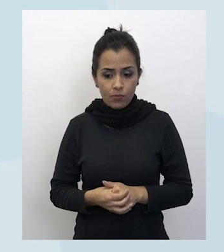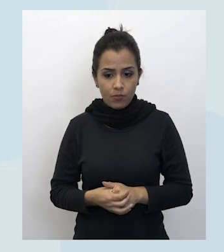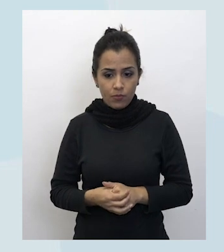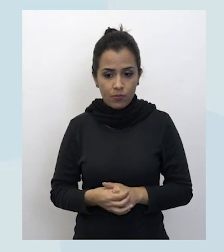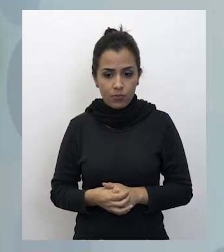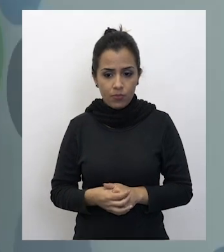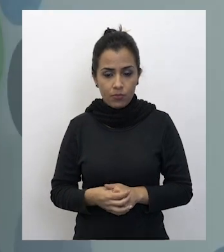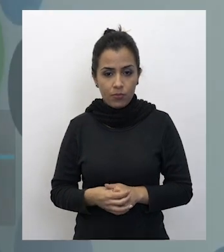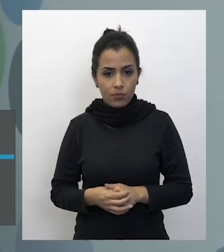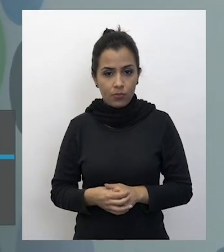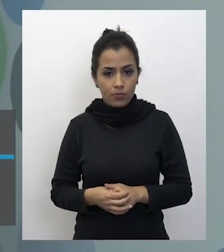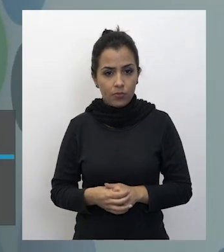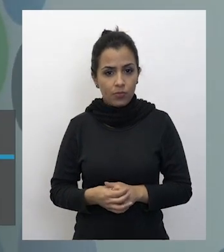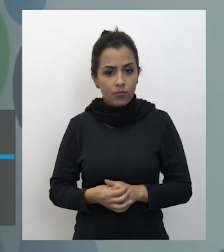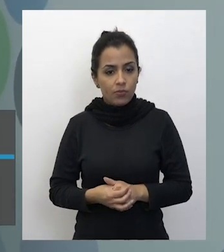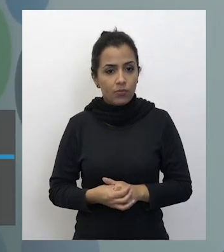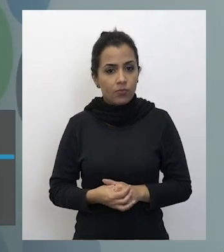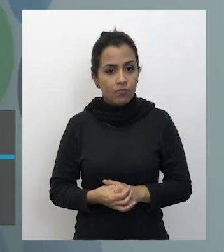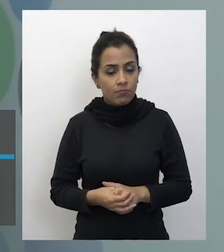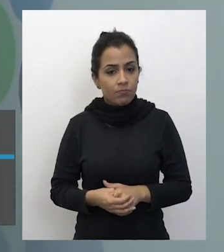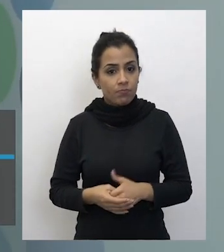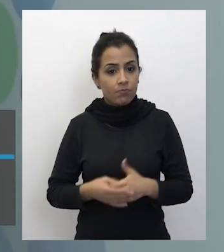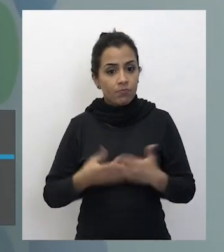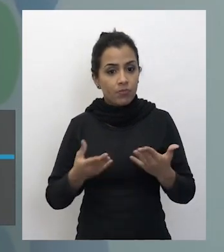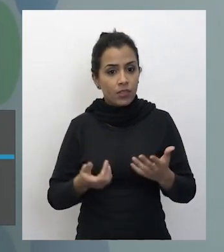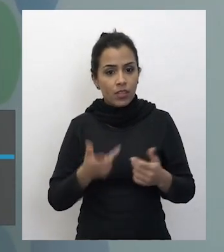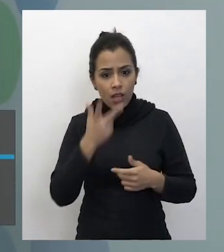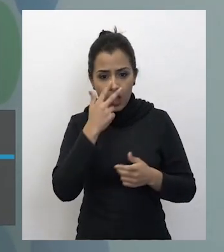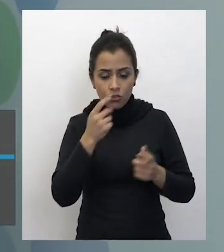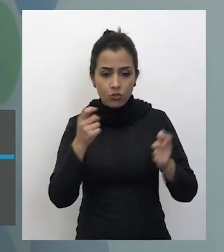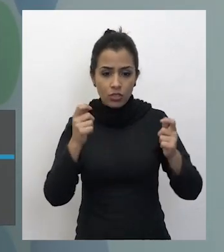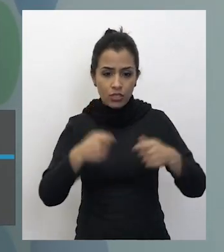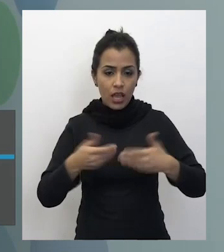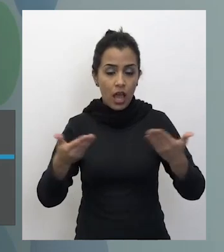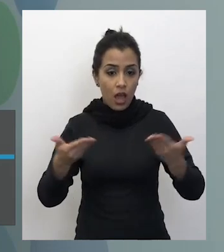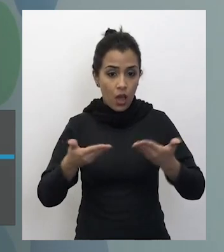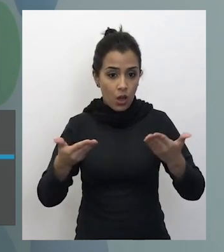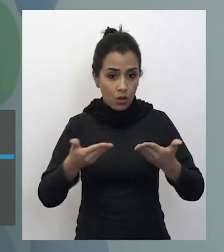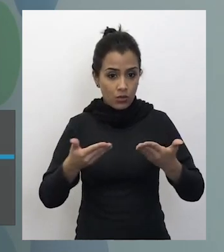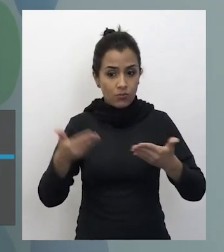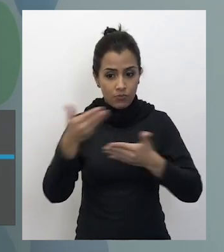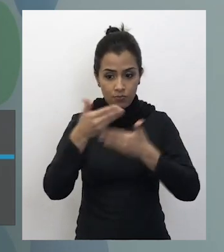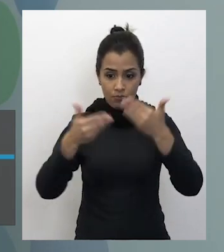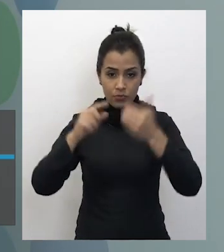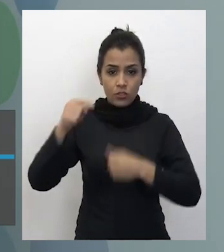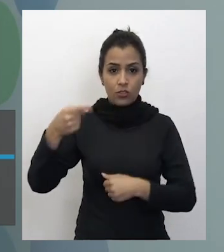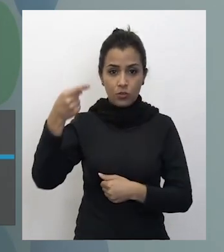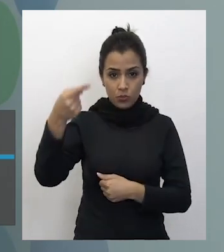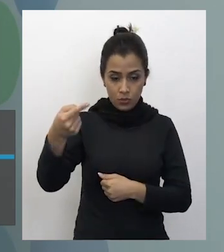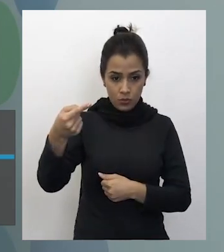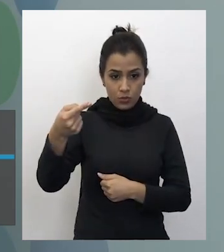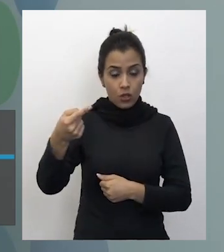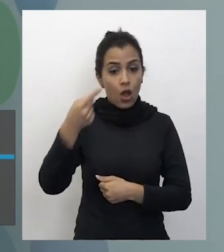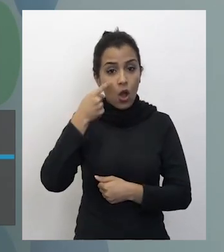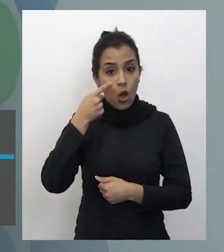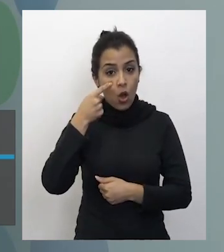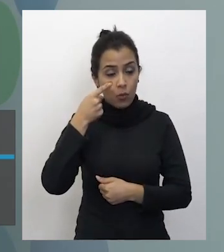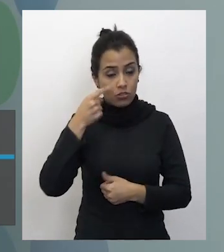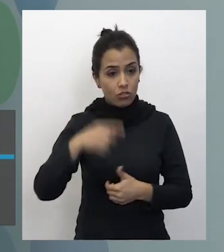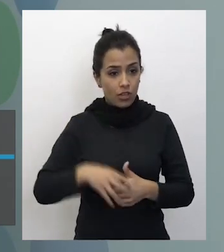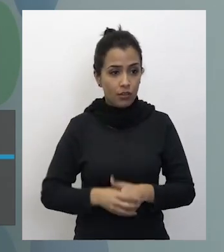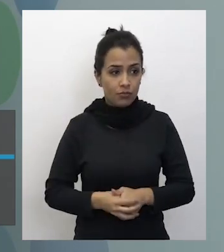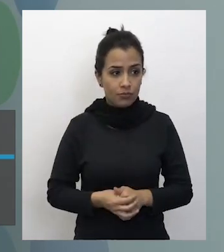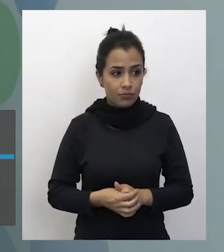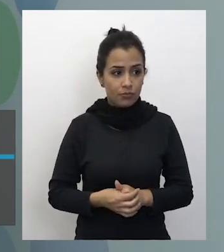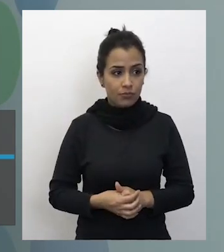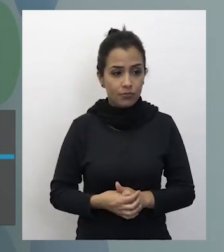dito isto, eu acho que dá para a gente passar os próximos slides. Ó, então, primeiro assim, a gente